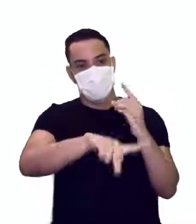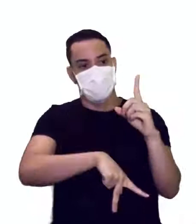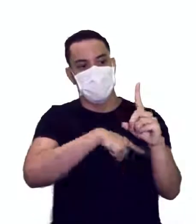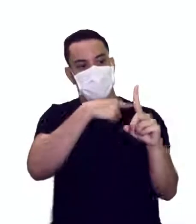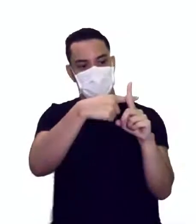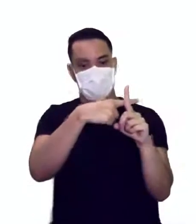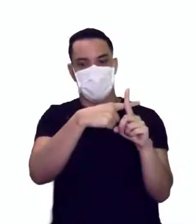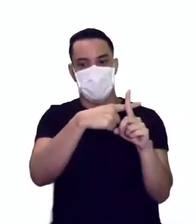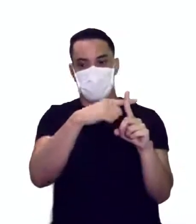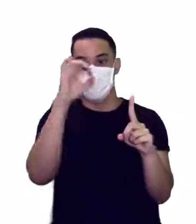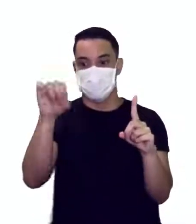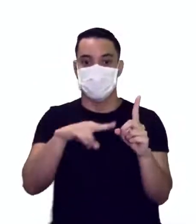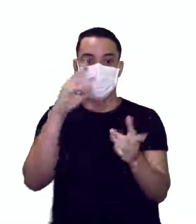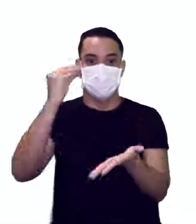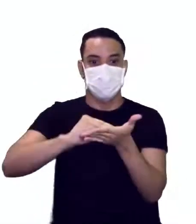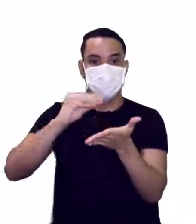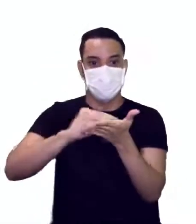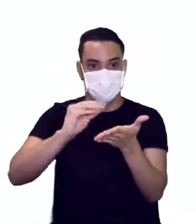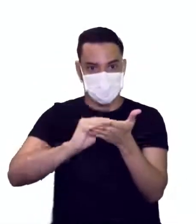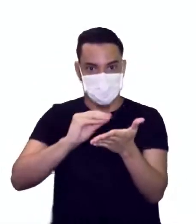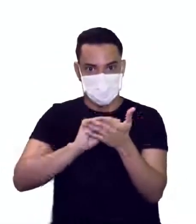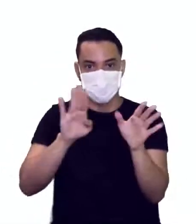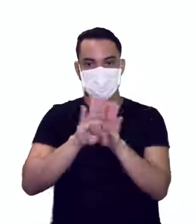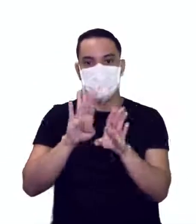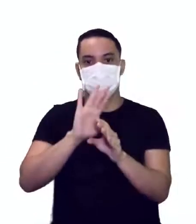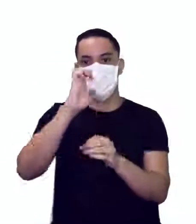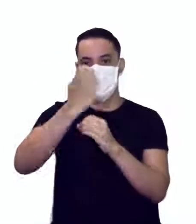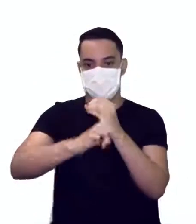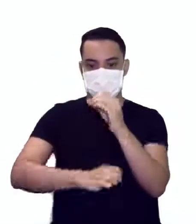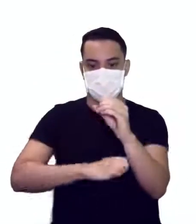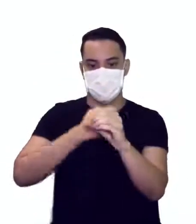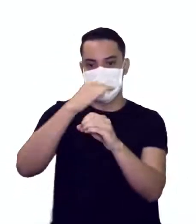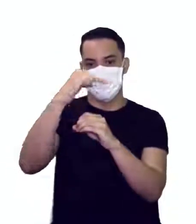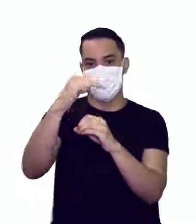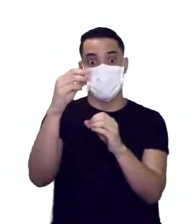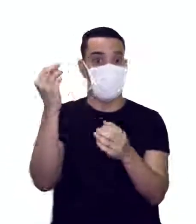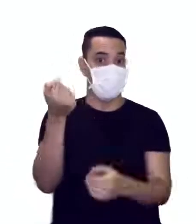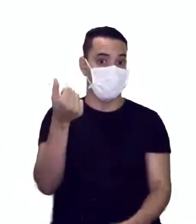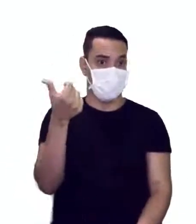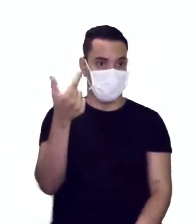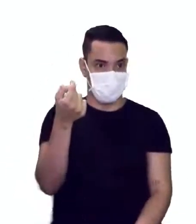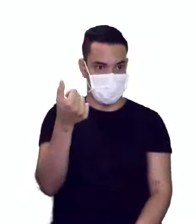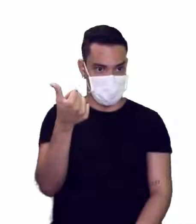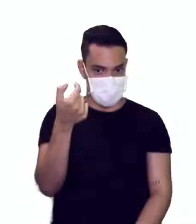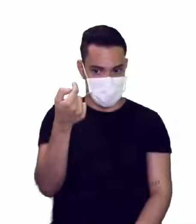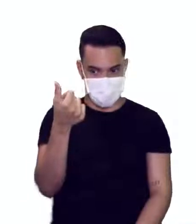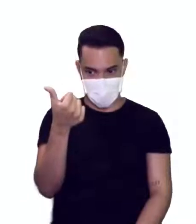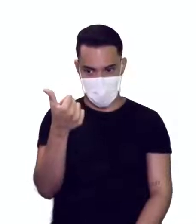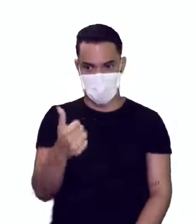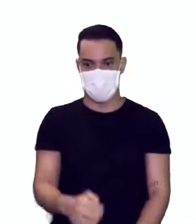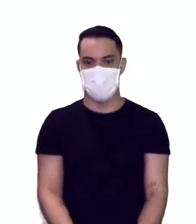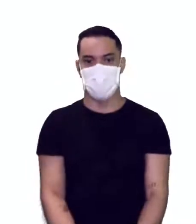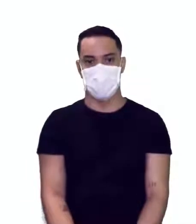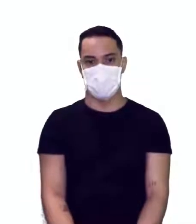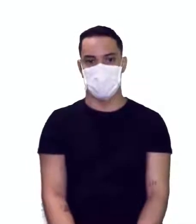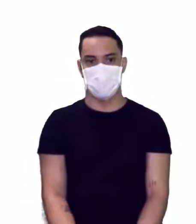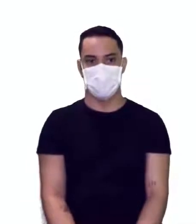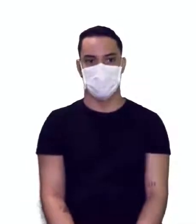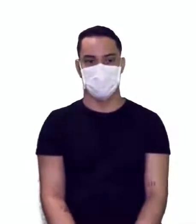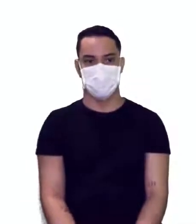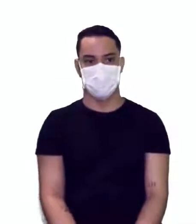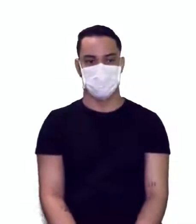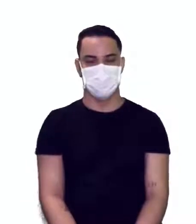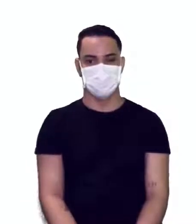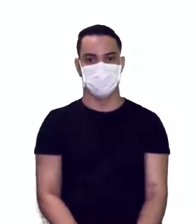posso falar que ele está com a falta de elétrons. Tá bom, pessoal? Ele tem pouquinhos elétrons aí, ok? Então, o que vai